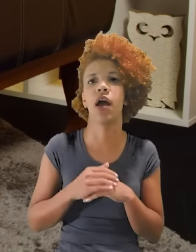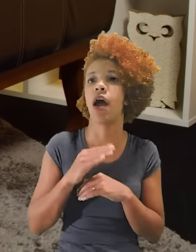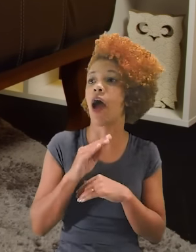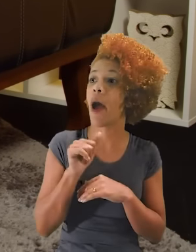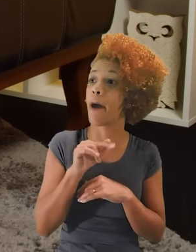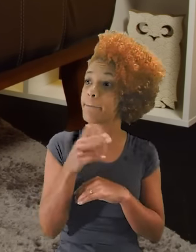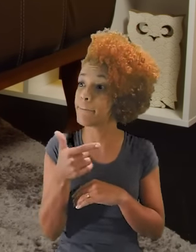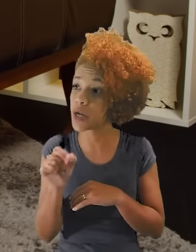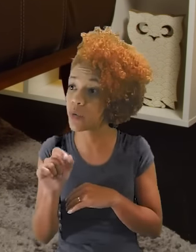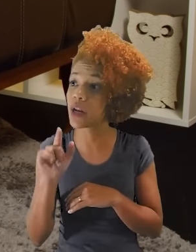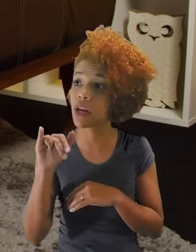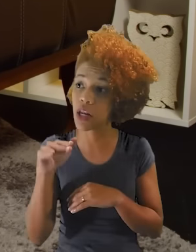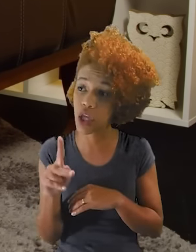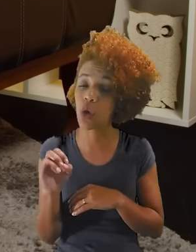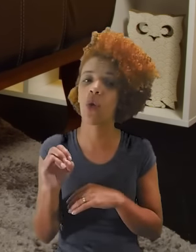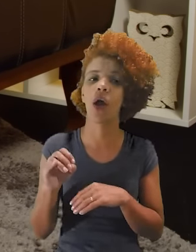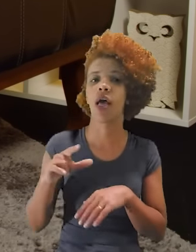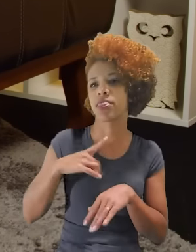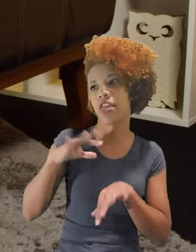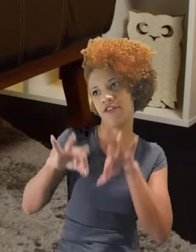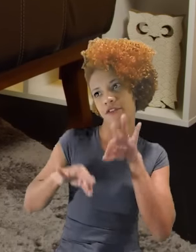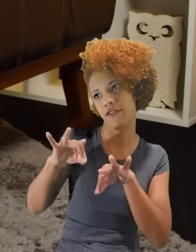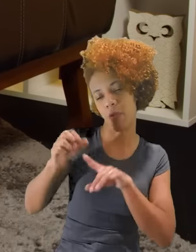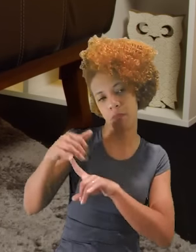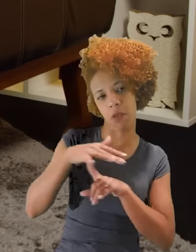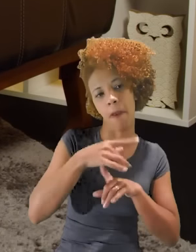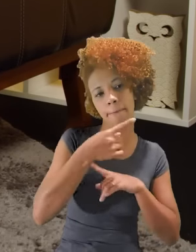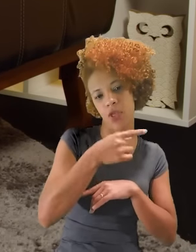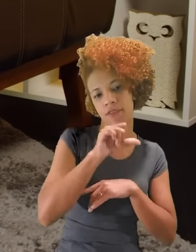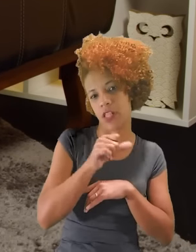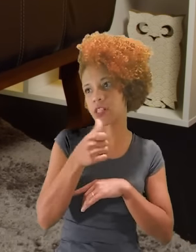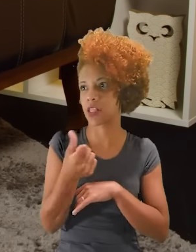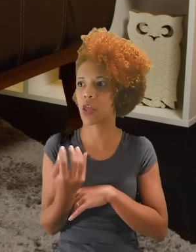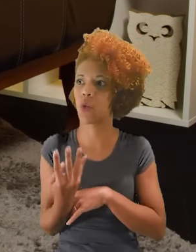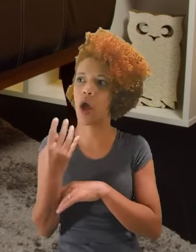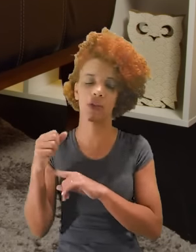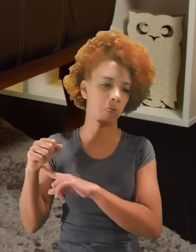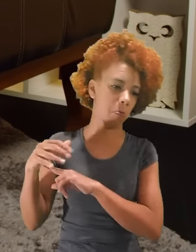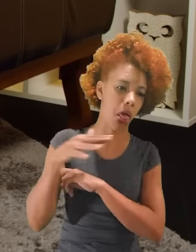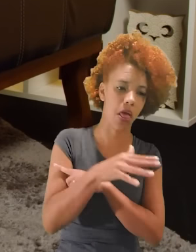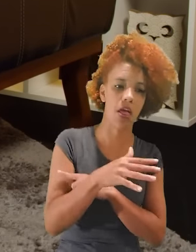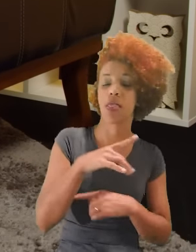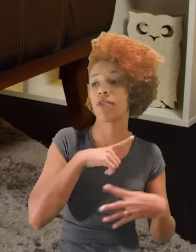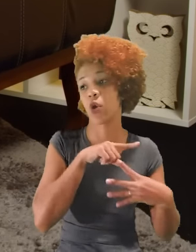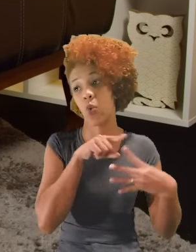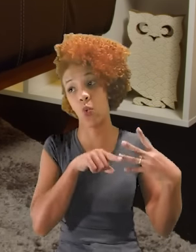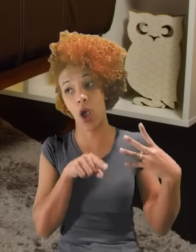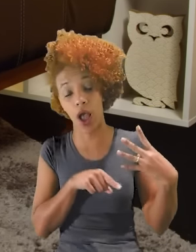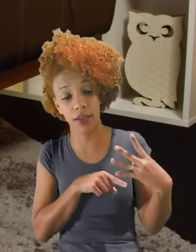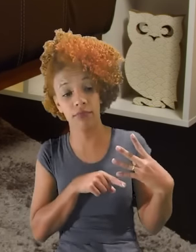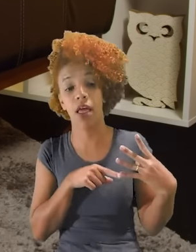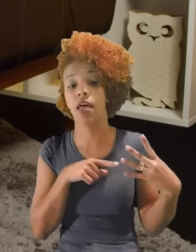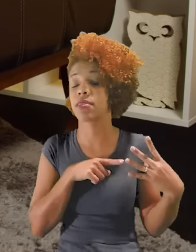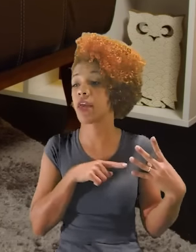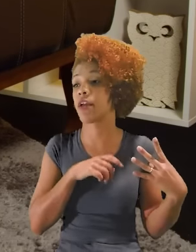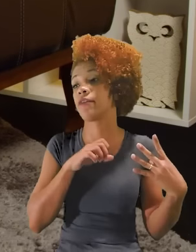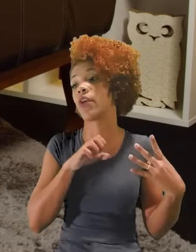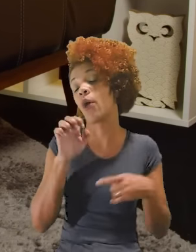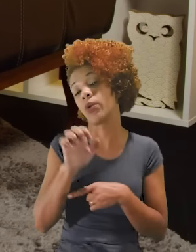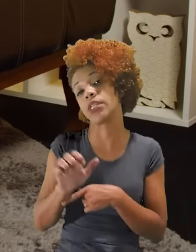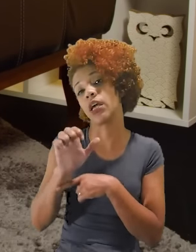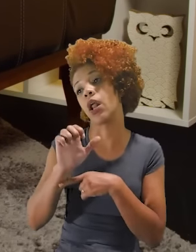Abraham Lincoln, né? Que eles fizeram a feira lá de Nova York de 64, que explodiu. A Disney fez para 4 empresas, uma delas era o estado de Illinois,